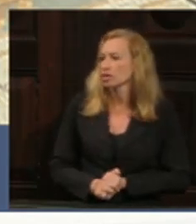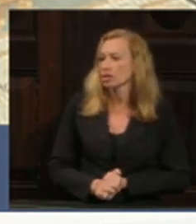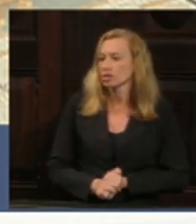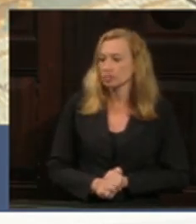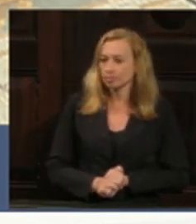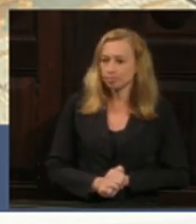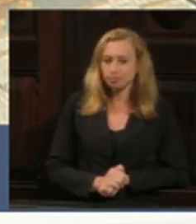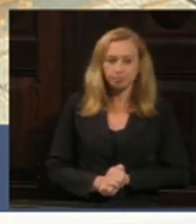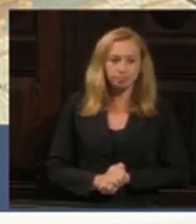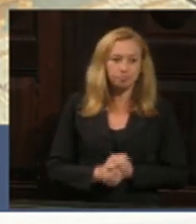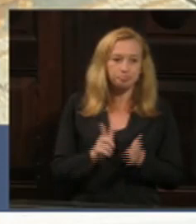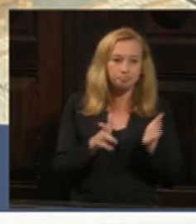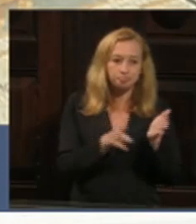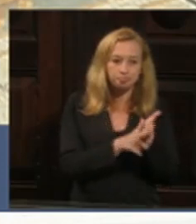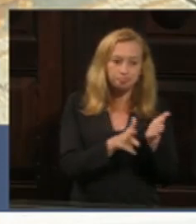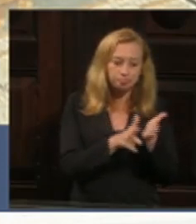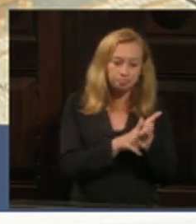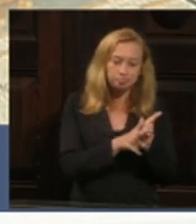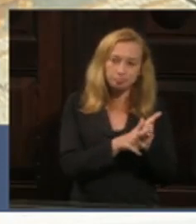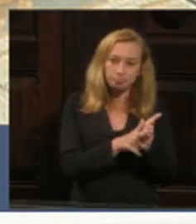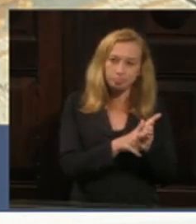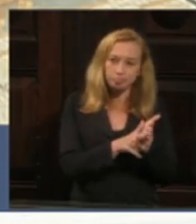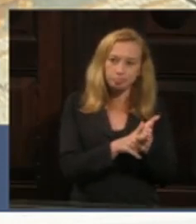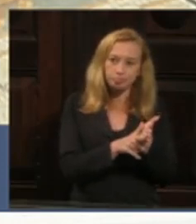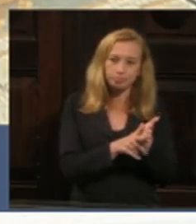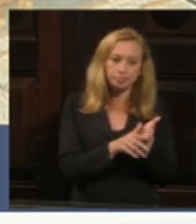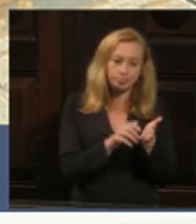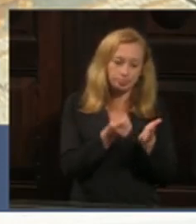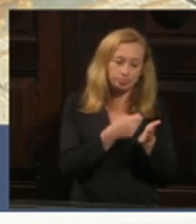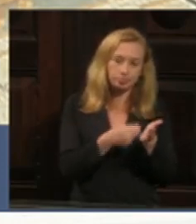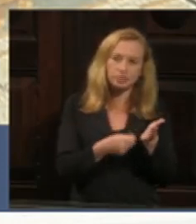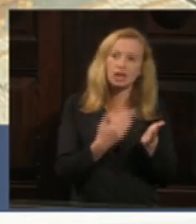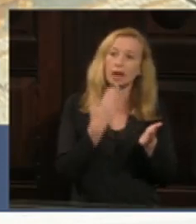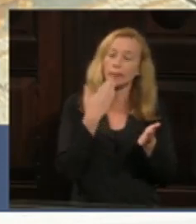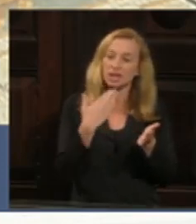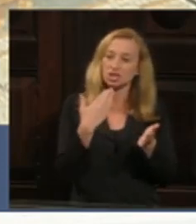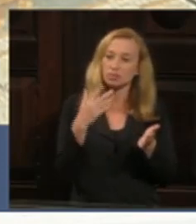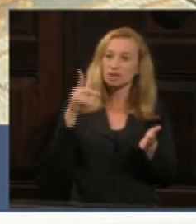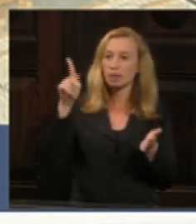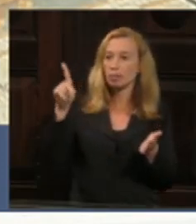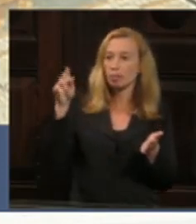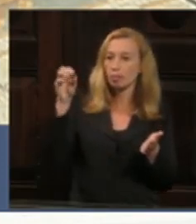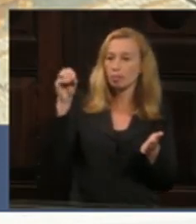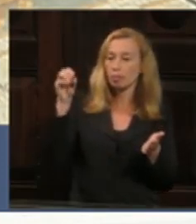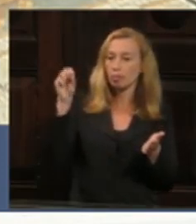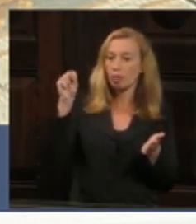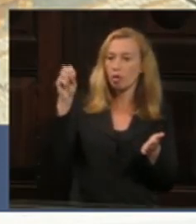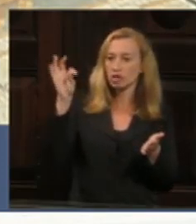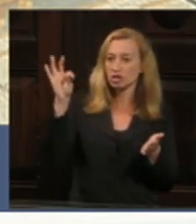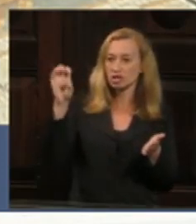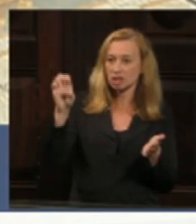Emitido um boleto para tirar um poste de luz, o poste andar 9 metros, R$